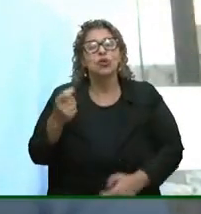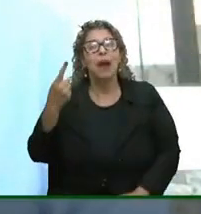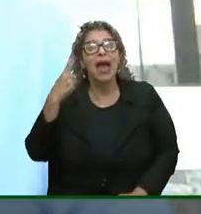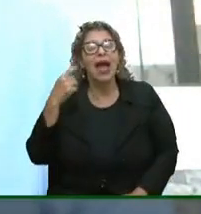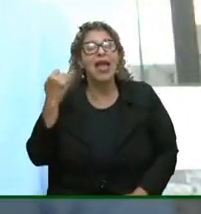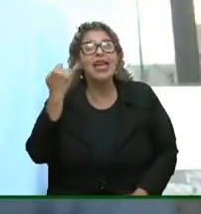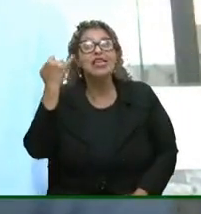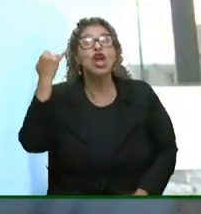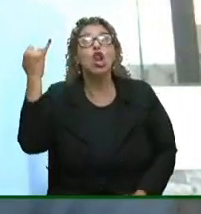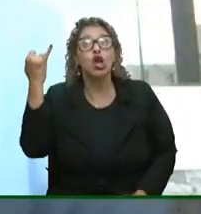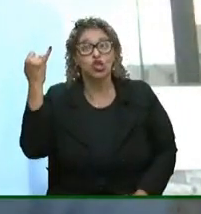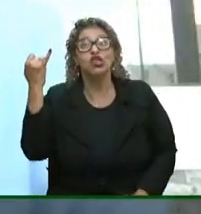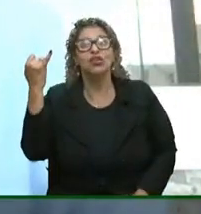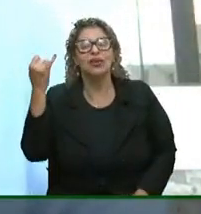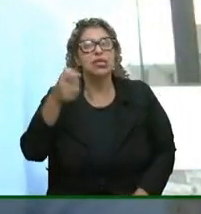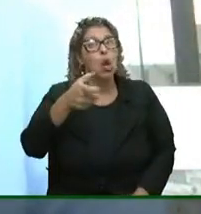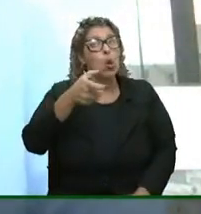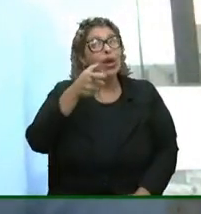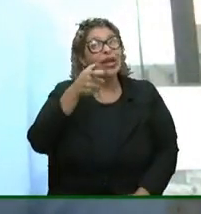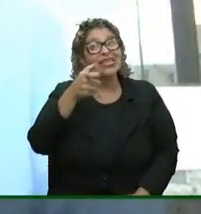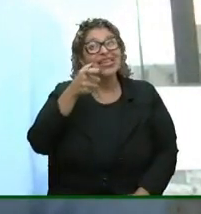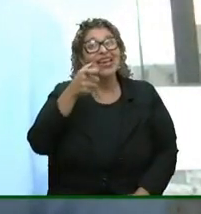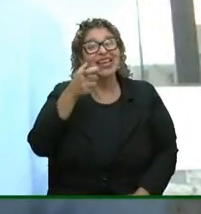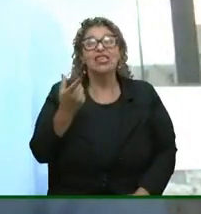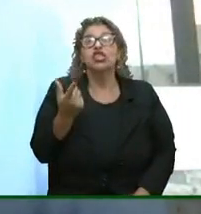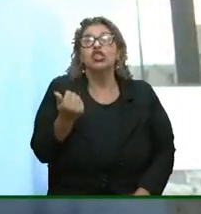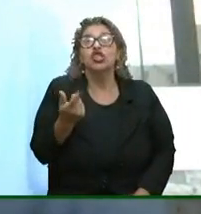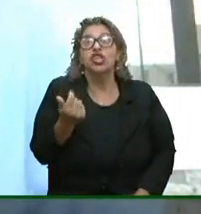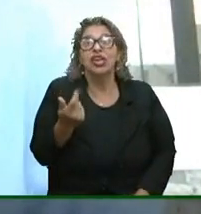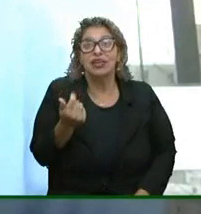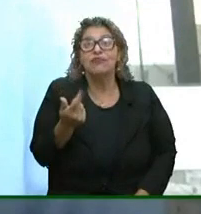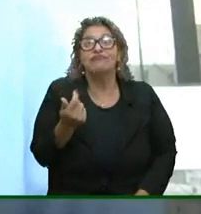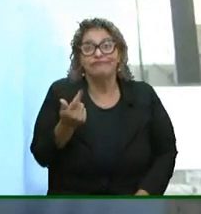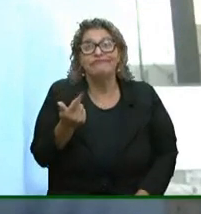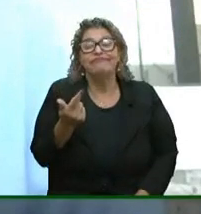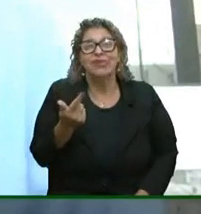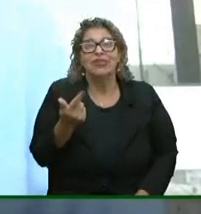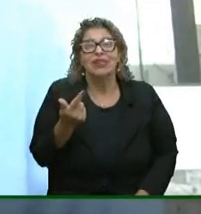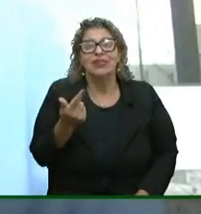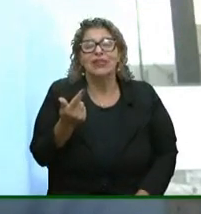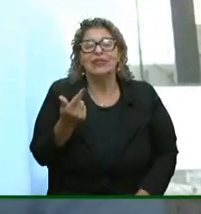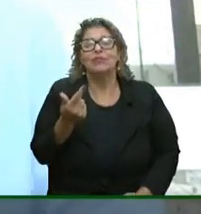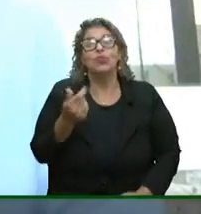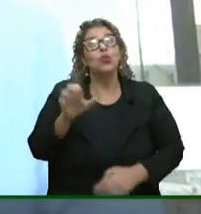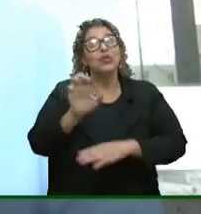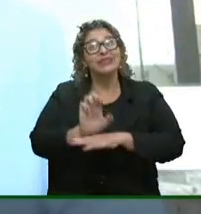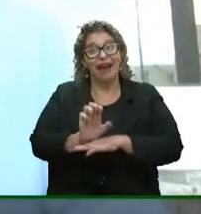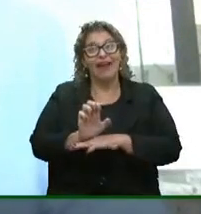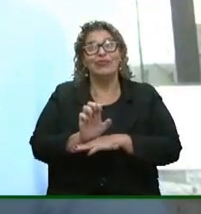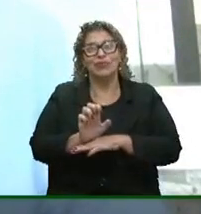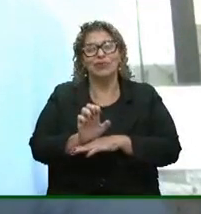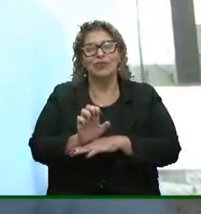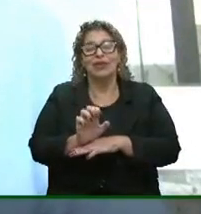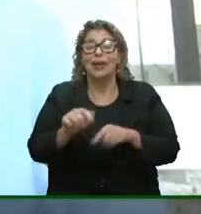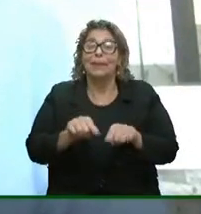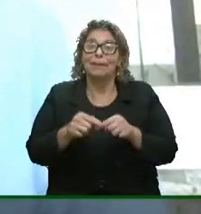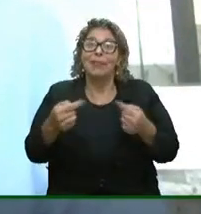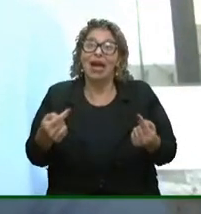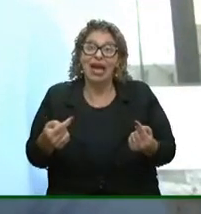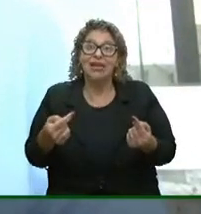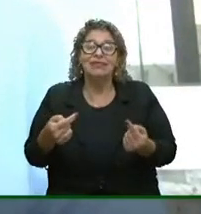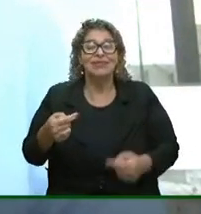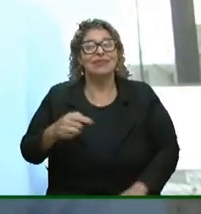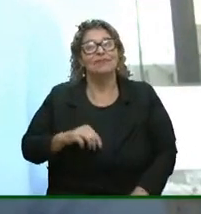ideologia e não do interesse econômico, financeiro do ente público. Então, por conta disso,